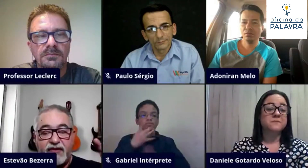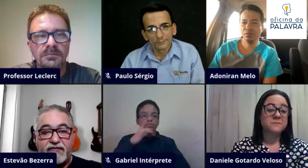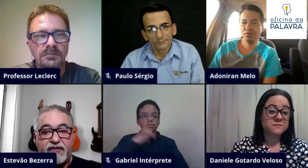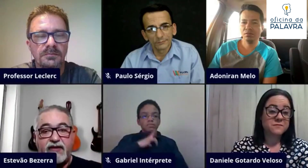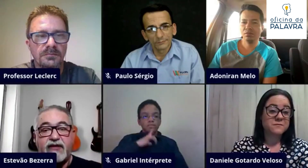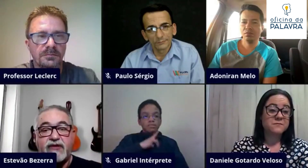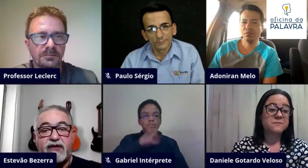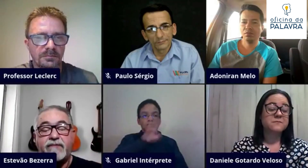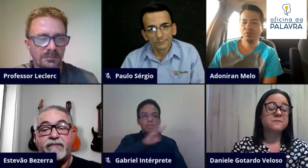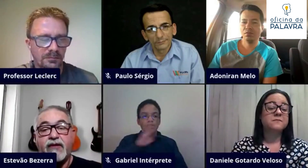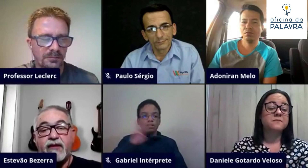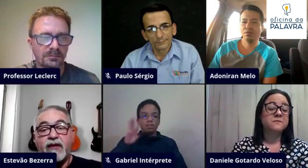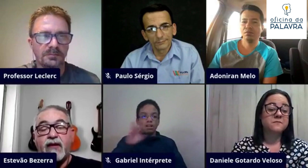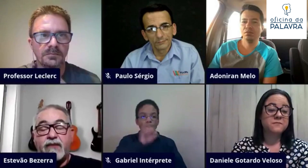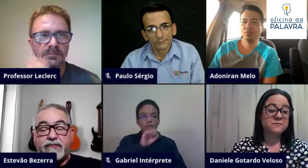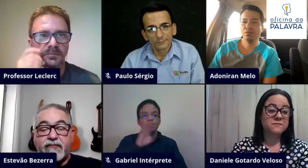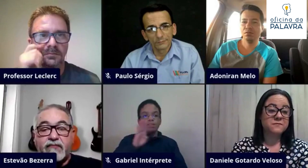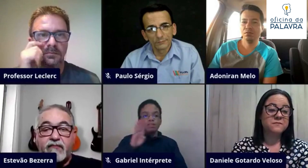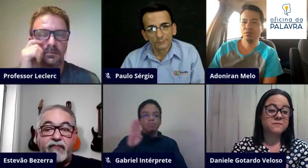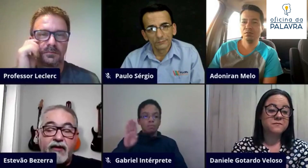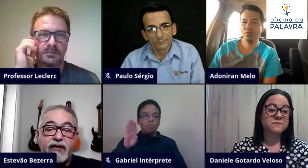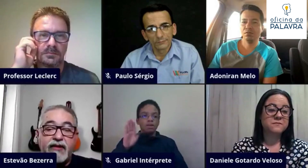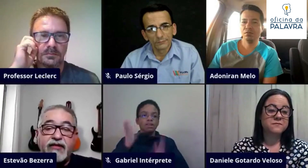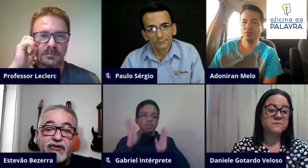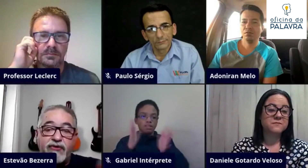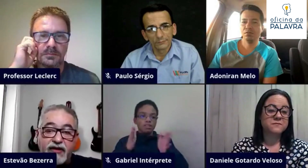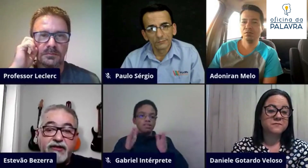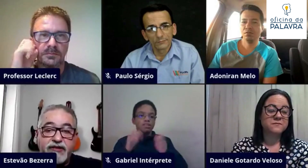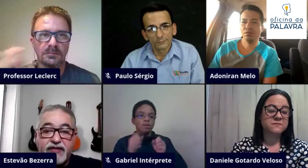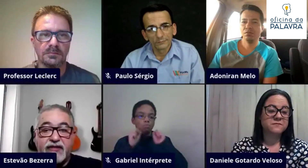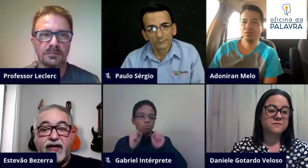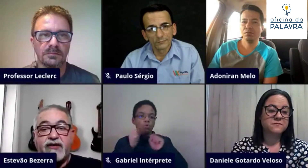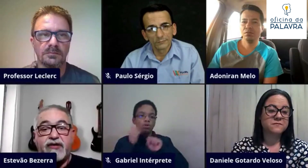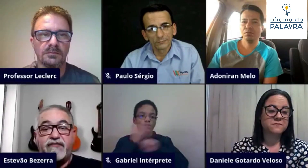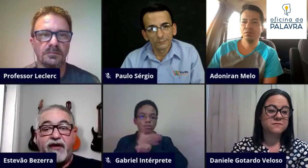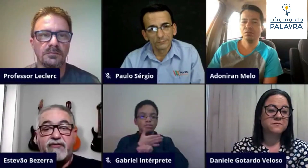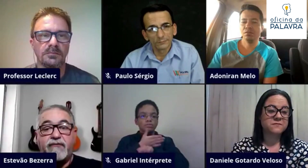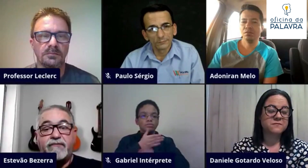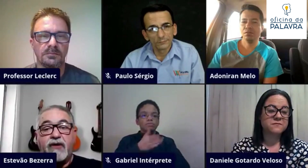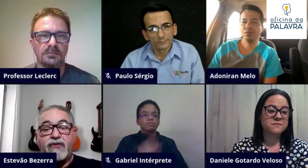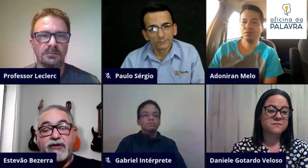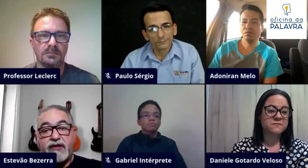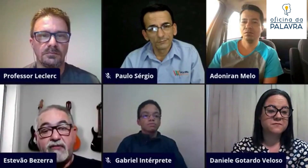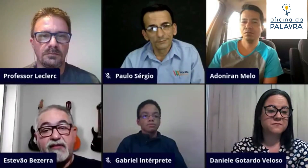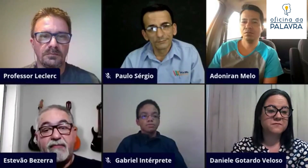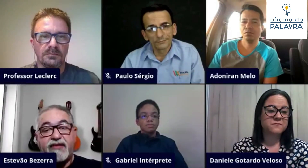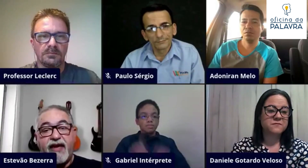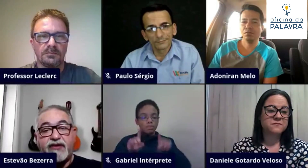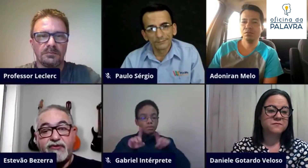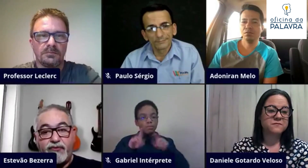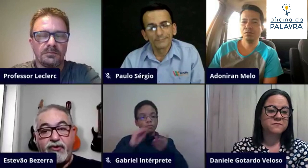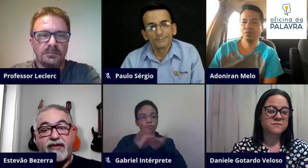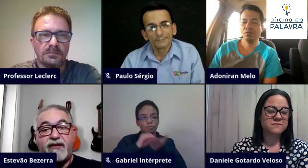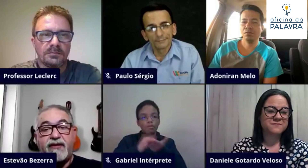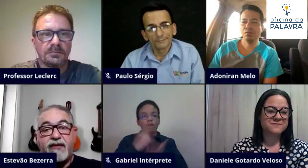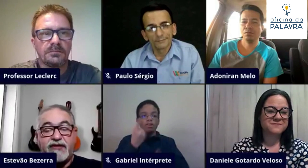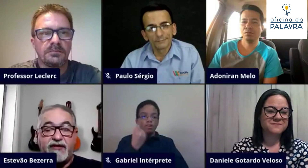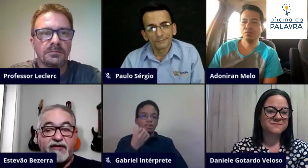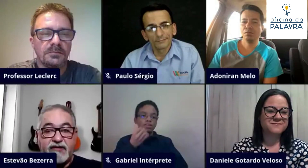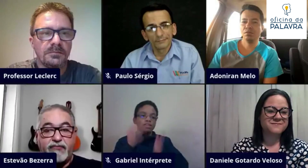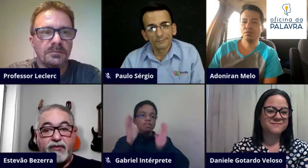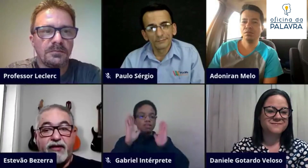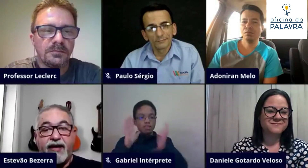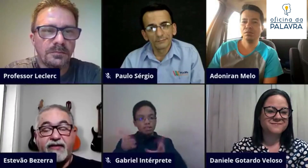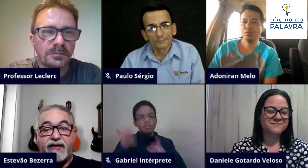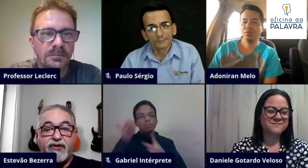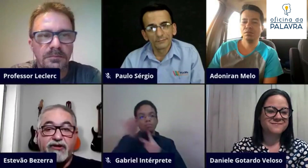4 DVDs, né? E das outras 16 que faltam, nós já temos a metade pronta, já